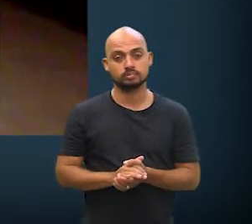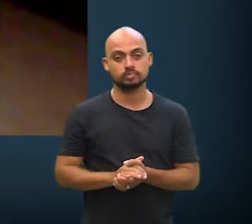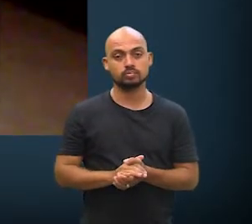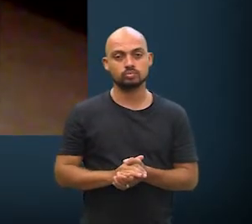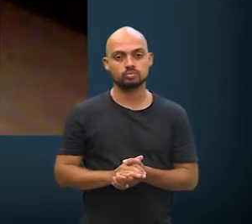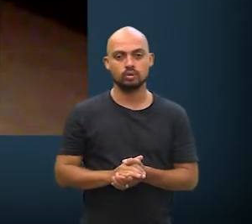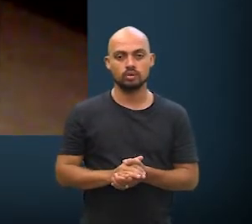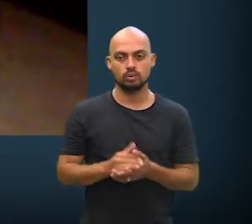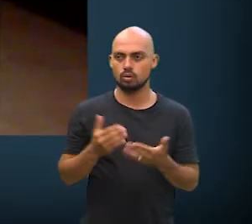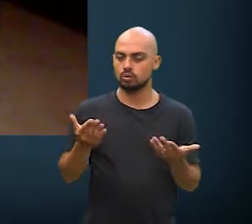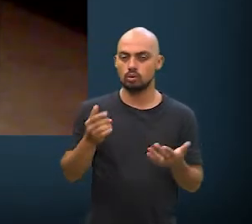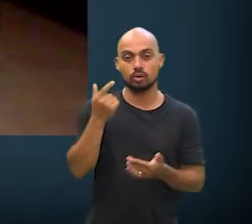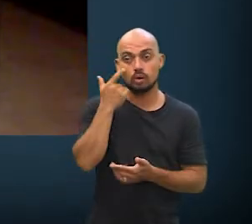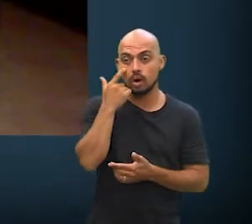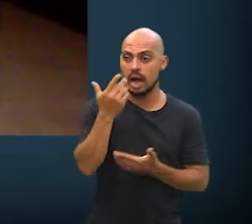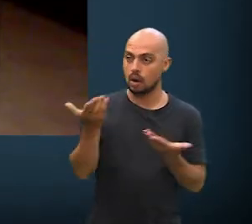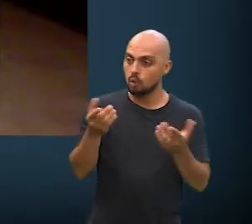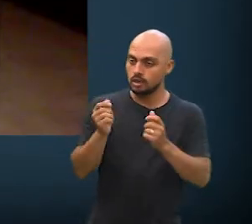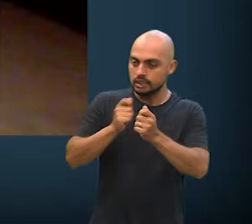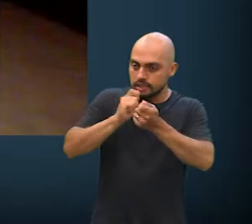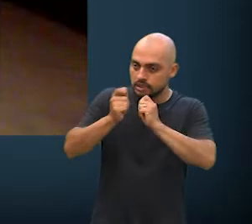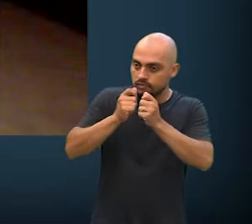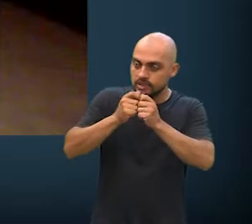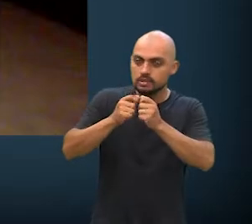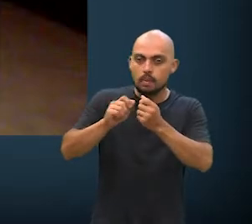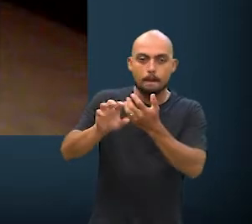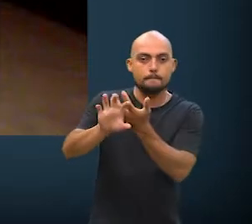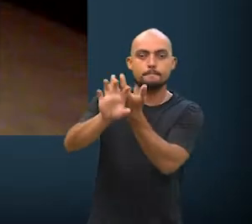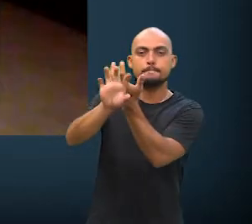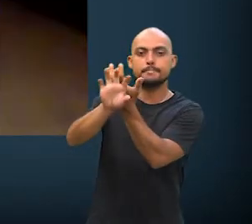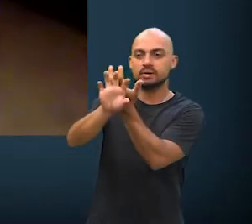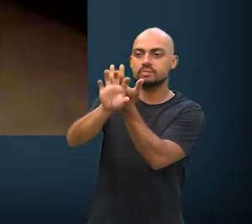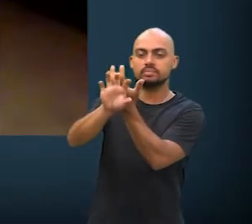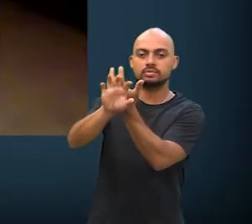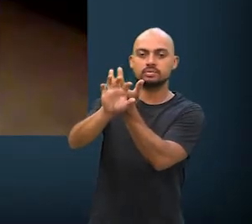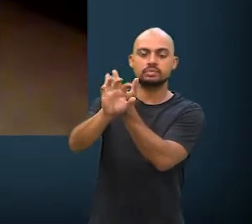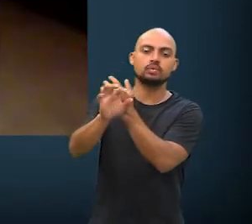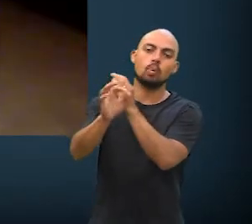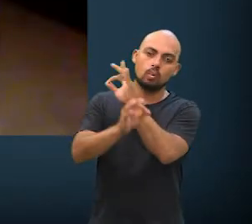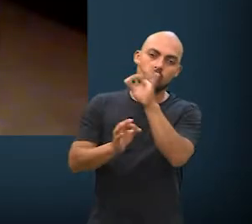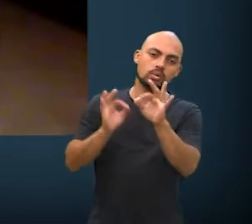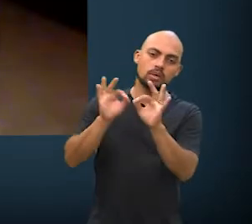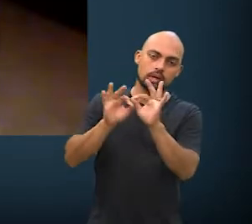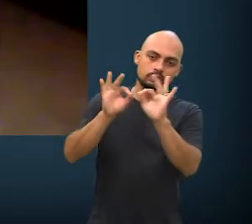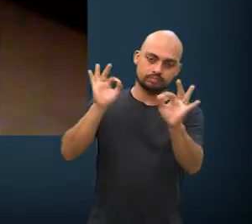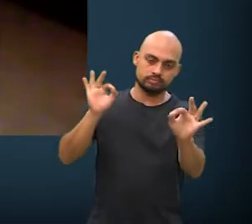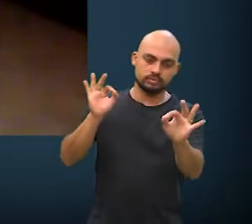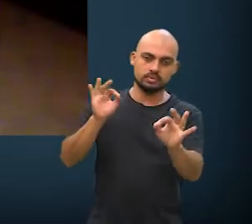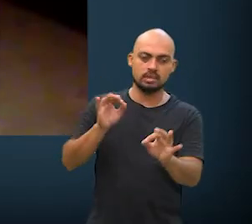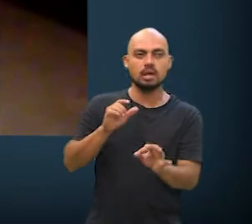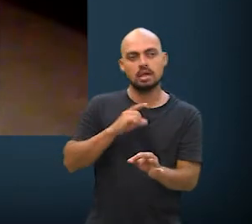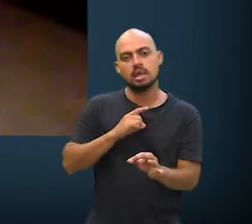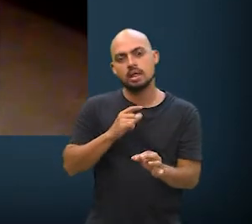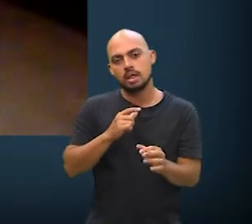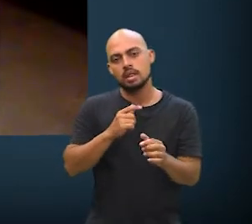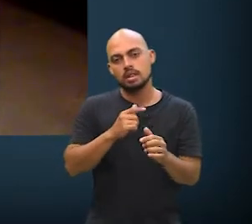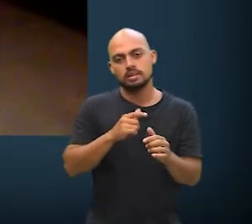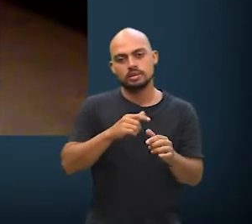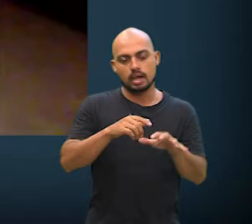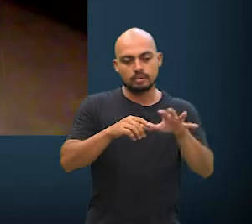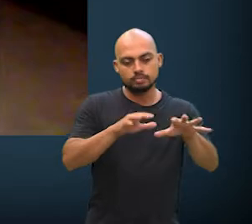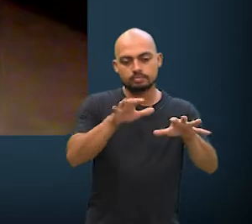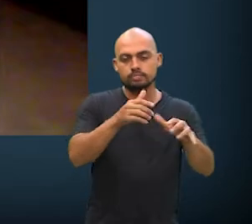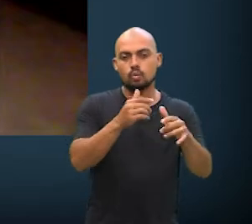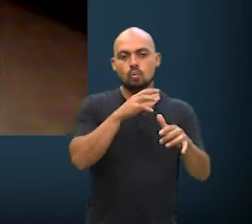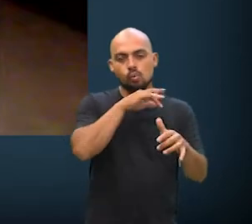uma entrevista via online, né? Então, tem a parte ruim, descomplicada, tem a parte de adaptação.